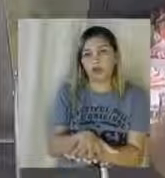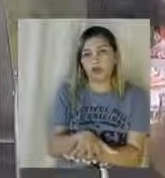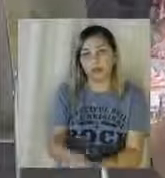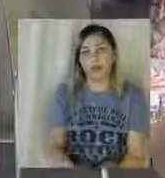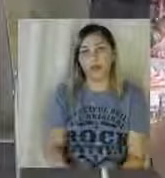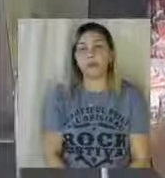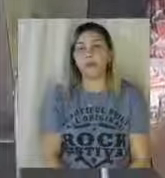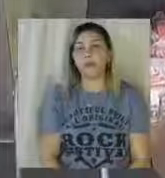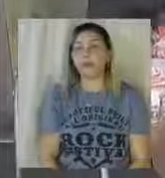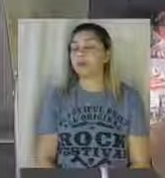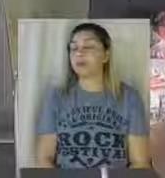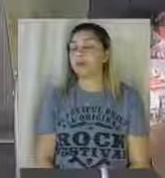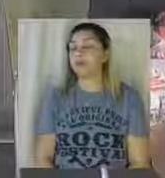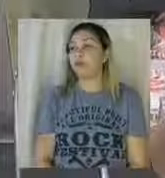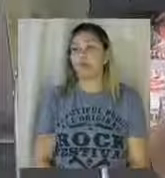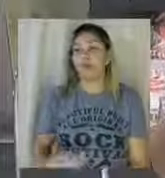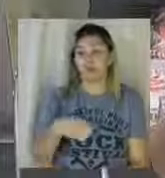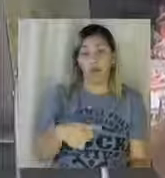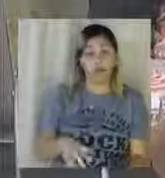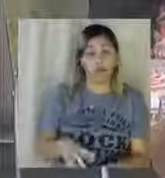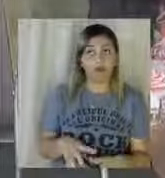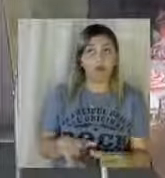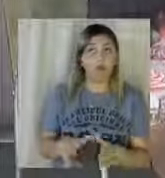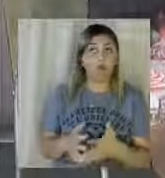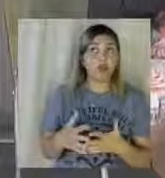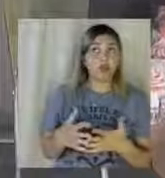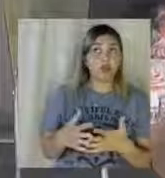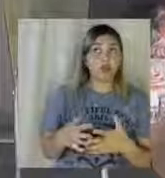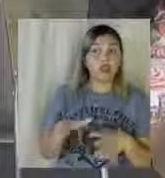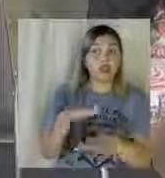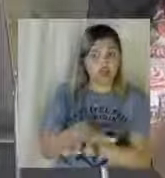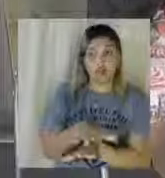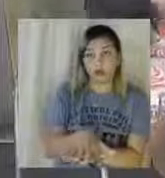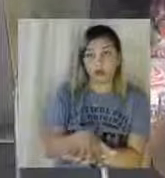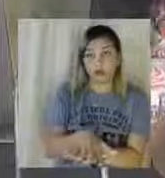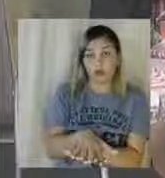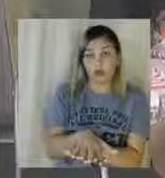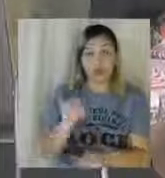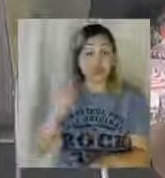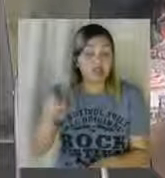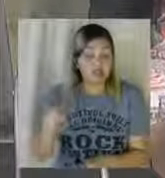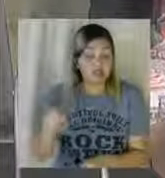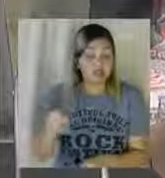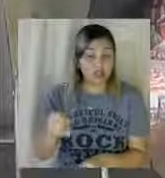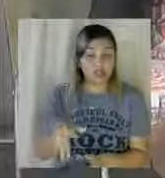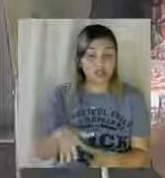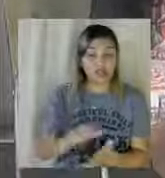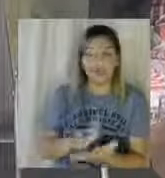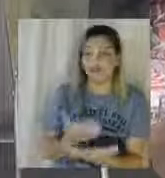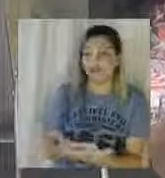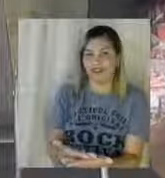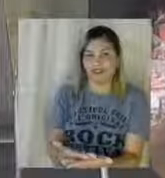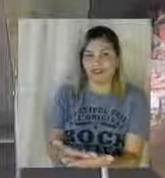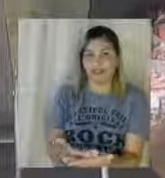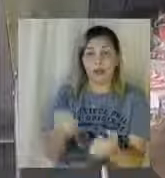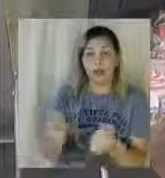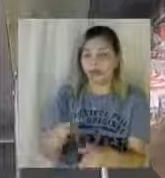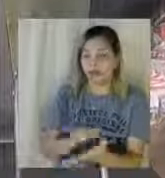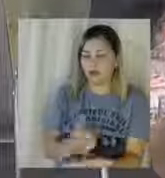inclusão. Eu não estaria me sentindo inclusa se não tivesse aqui uma intérprete. Por